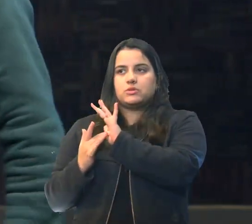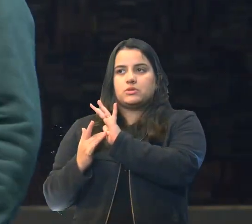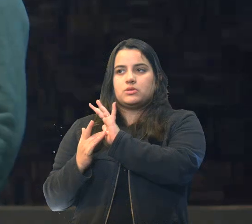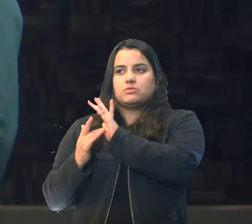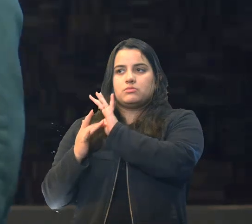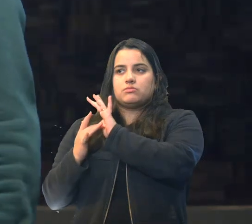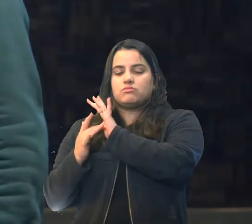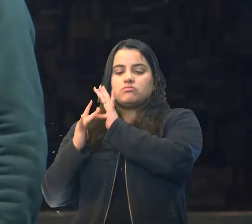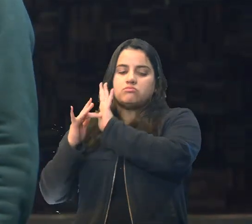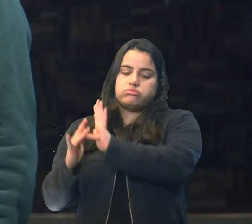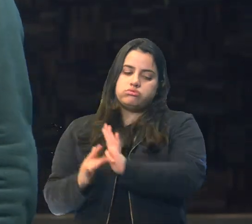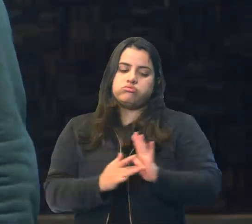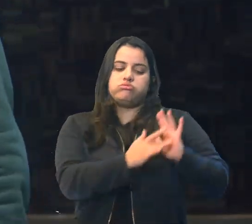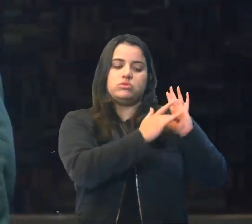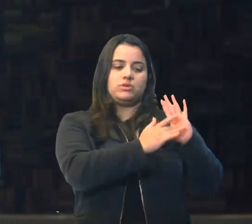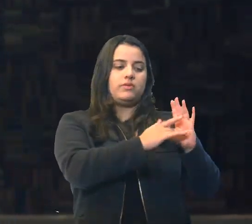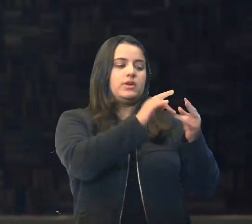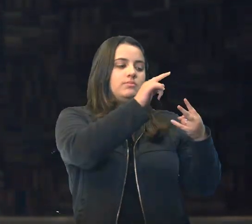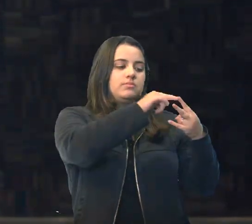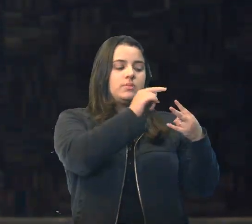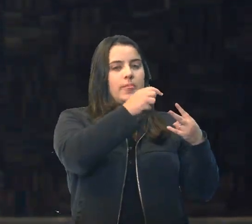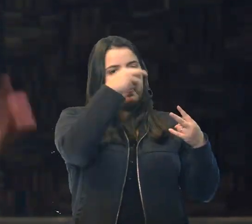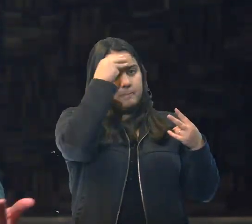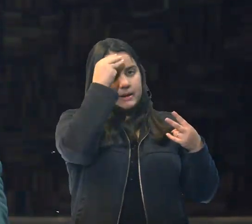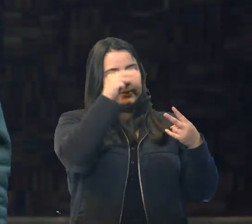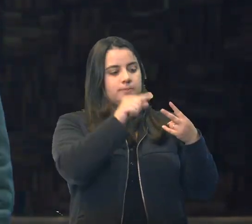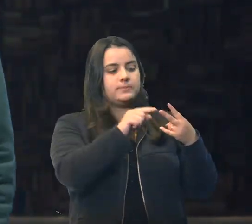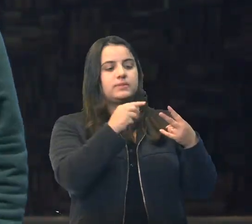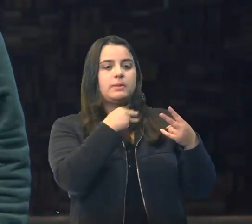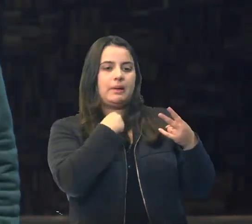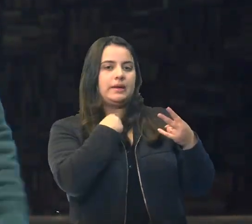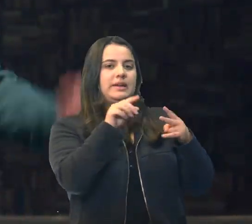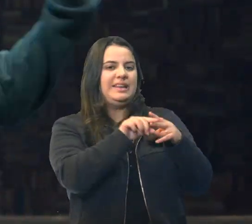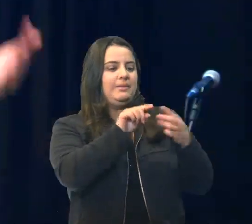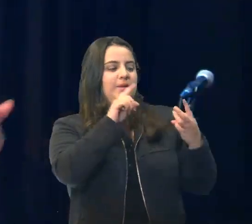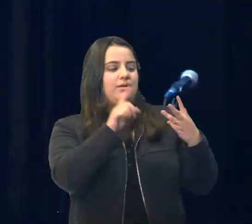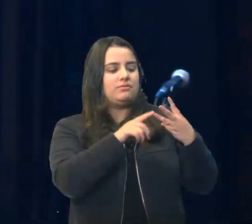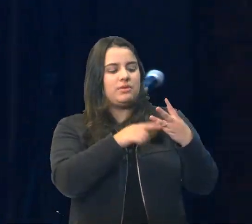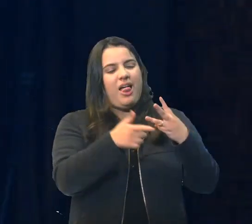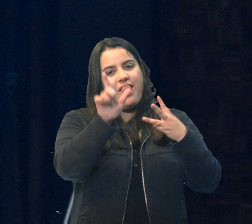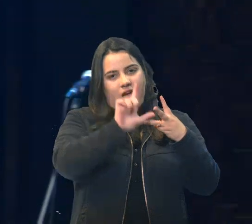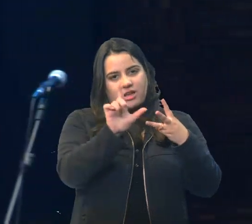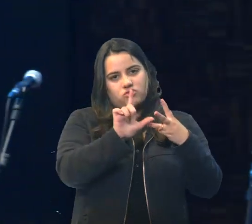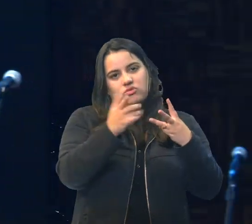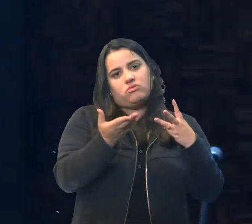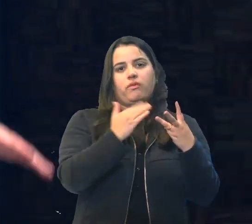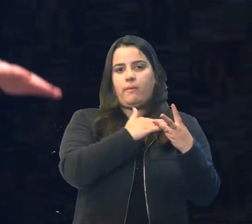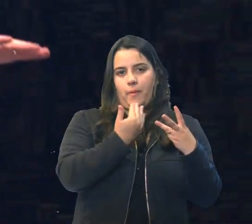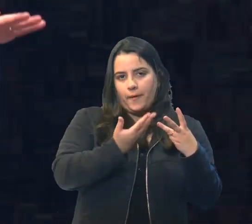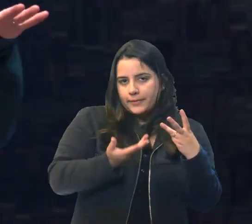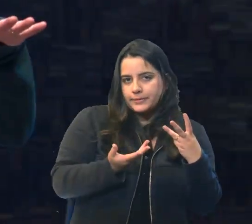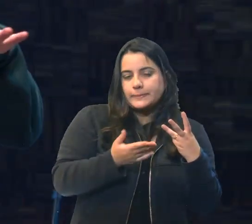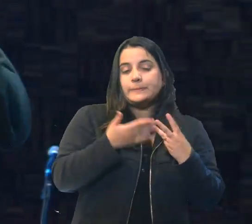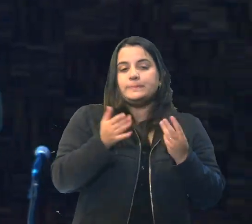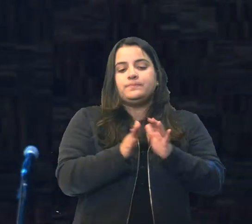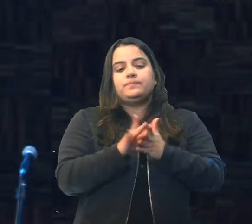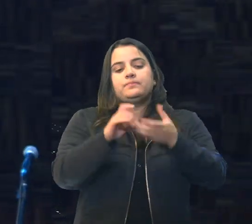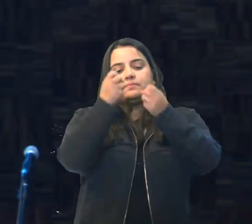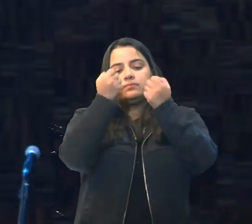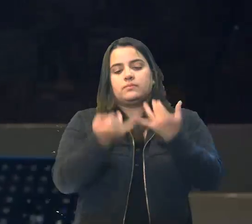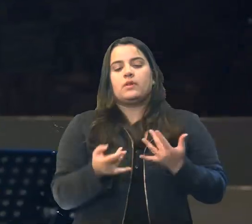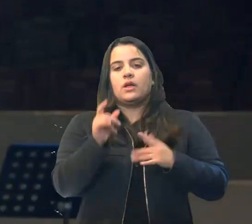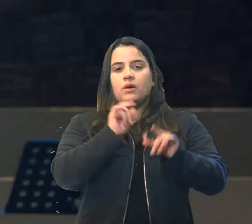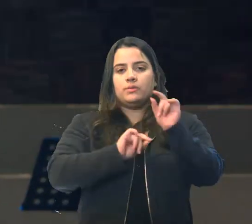vai até Marta, Maria e Lázaro, que era o irmão delas, que estava morto. E a Bíblia diz que Jesus